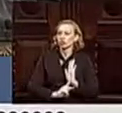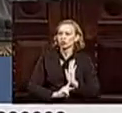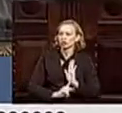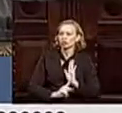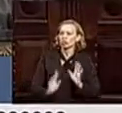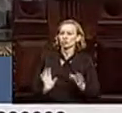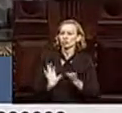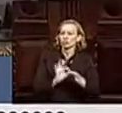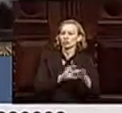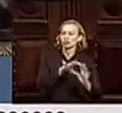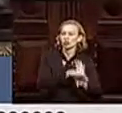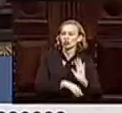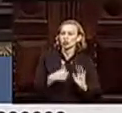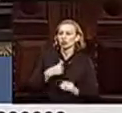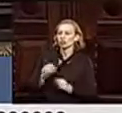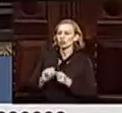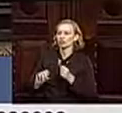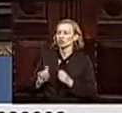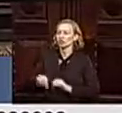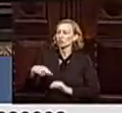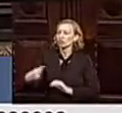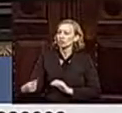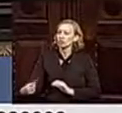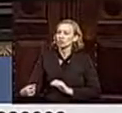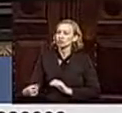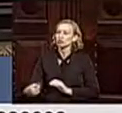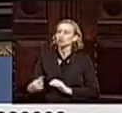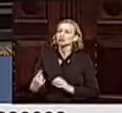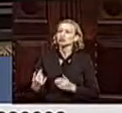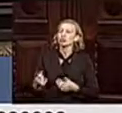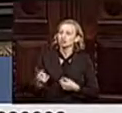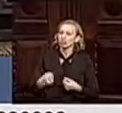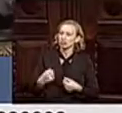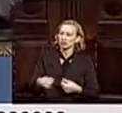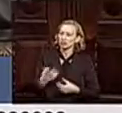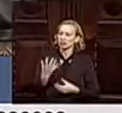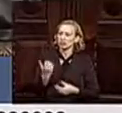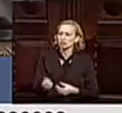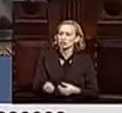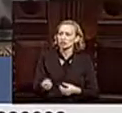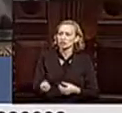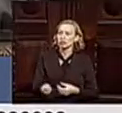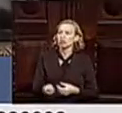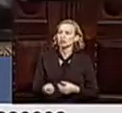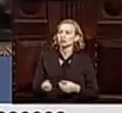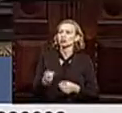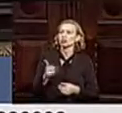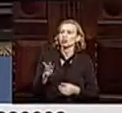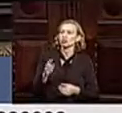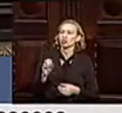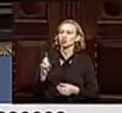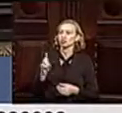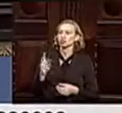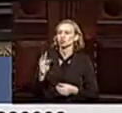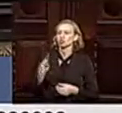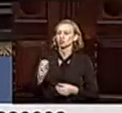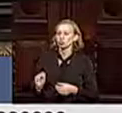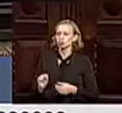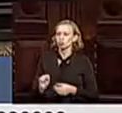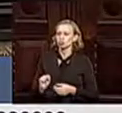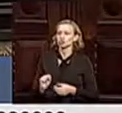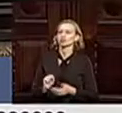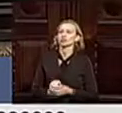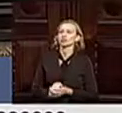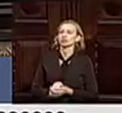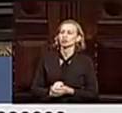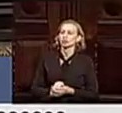que eu fiz, além de outras emendas que tendem a regulamentar questões relacionadas ao preço dos produtos, relacionadas à